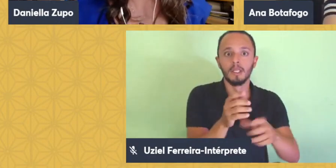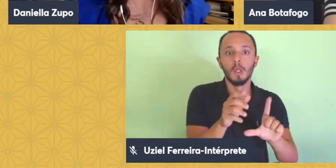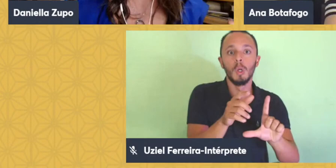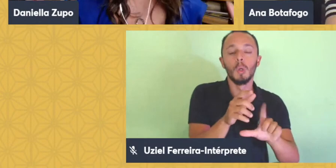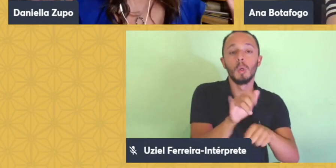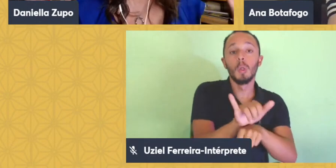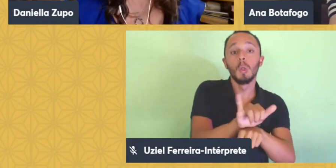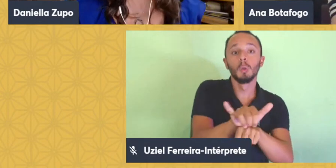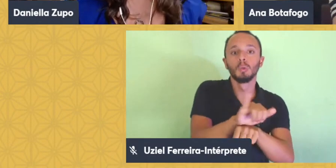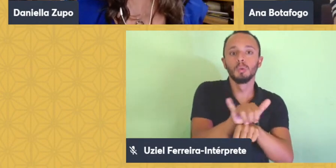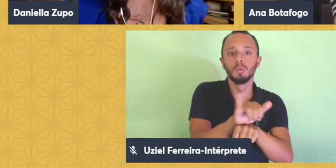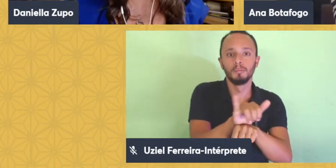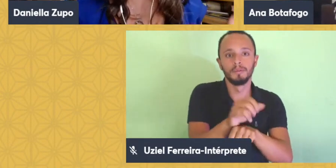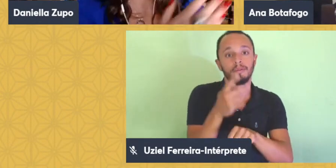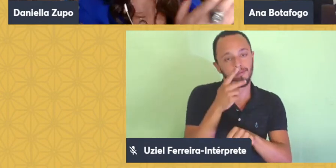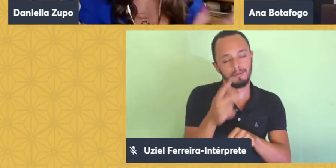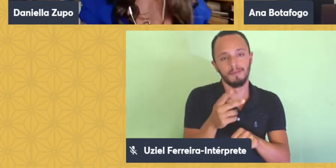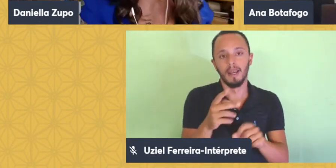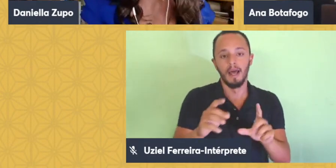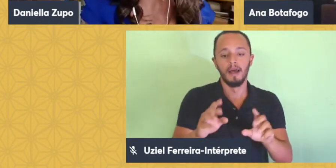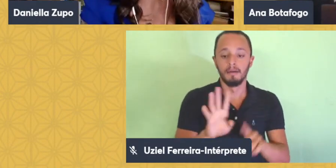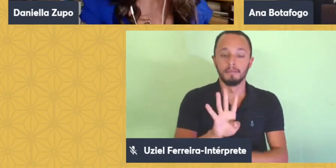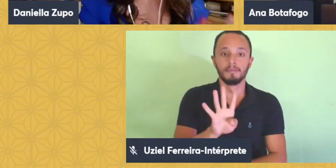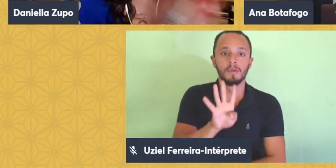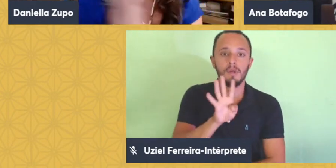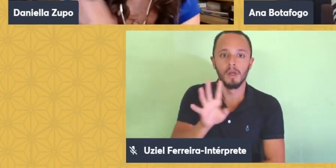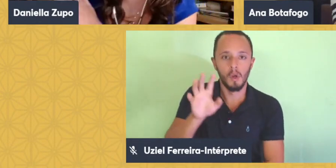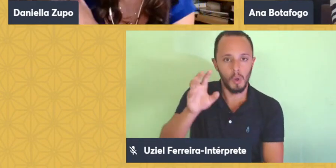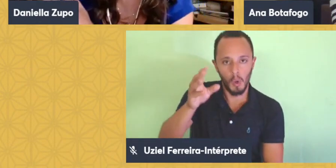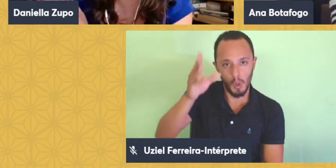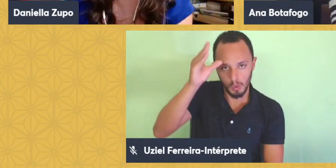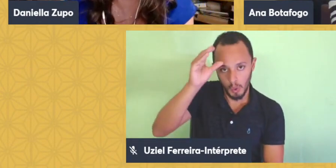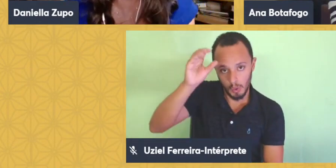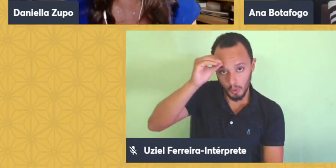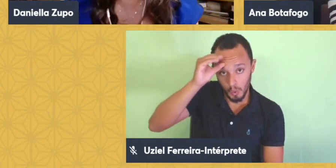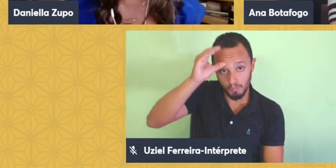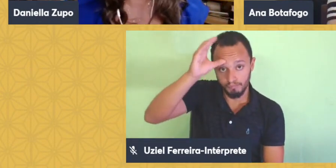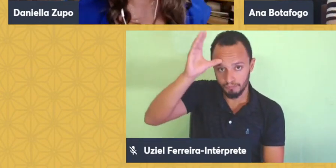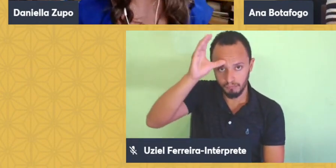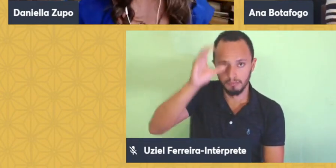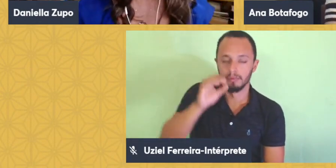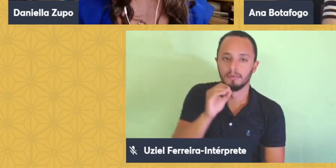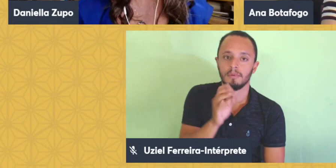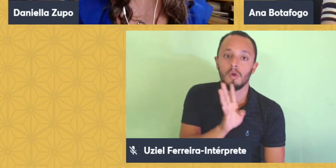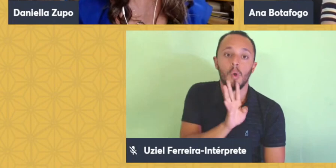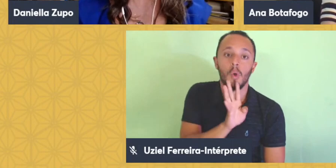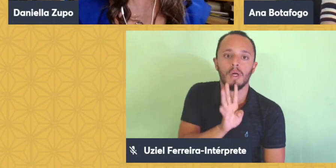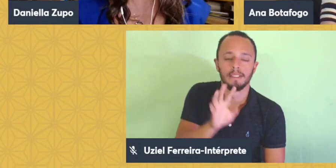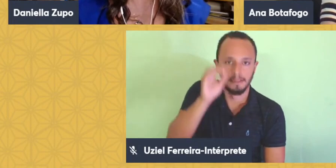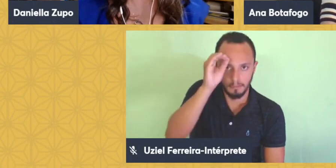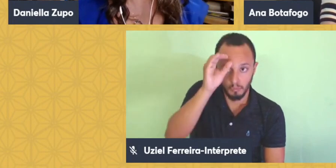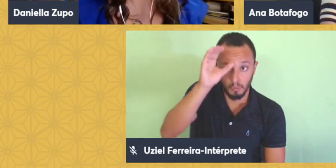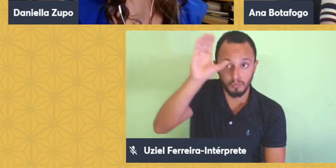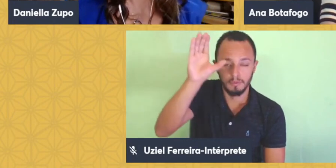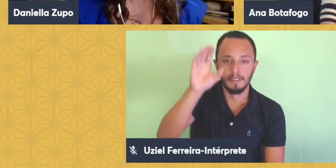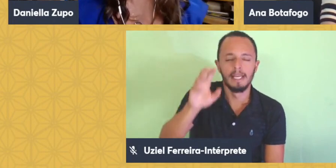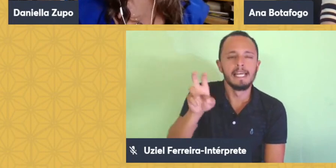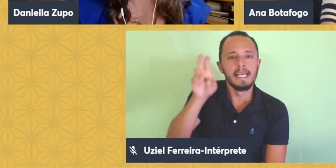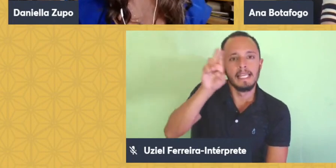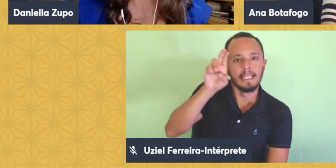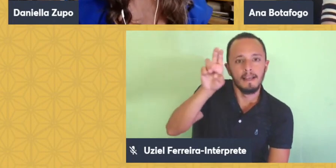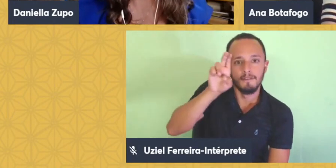para falar da palavra Conhecimento hoje a palavra porco com Ana Botafogo amanhã palavra conhecimento na quinta-feira a palavra